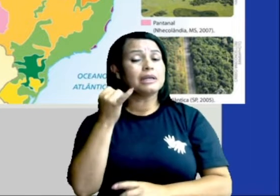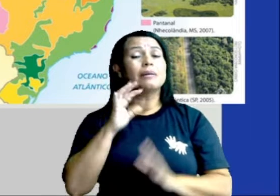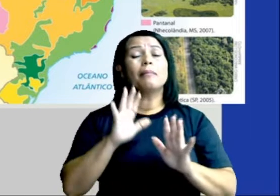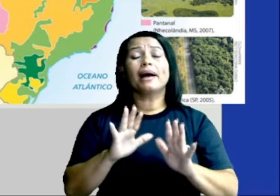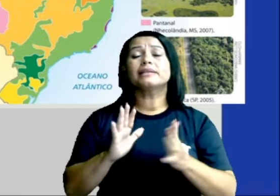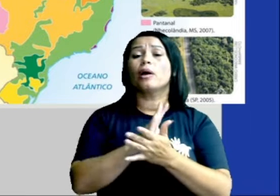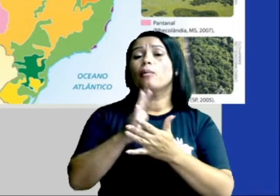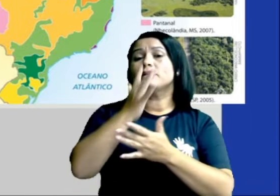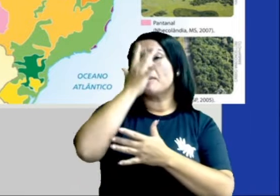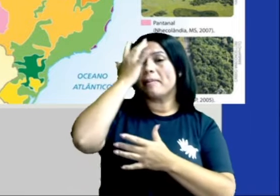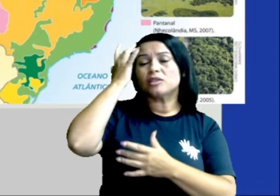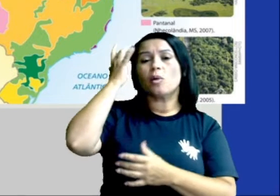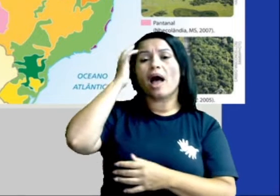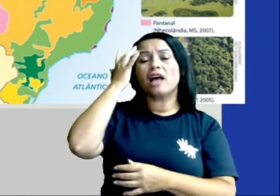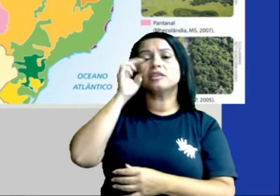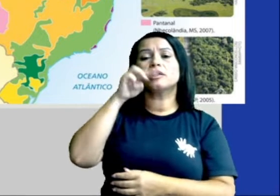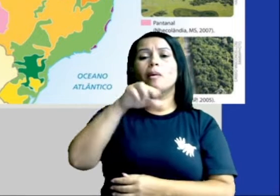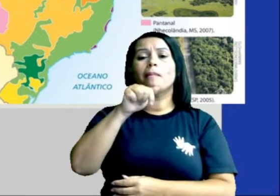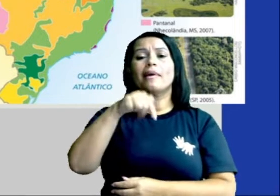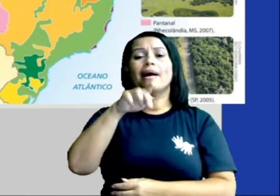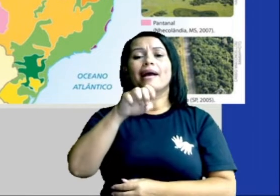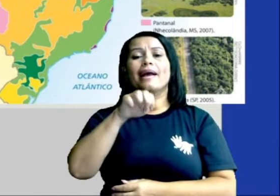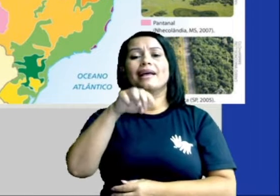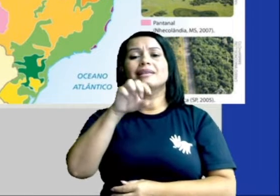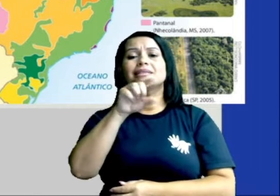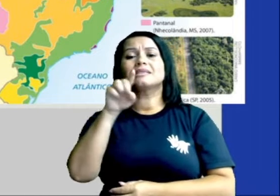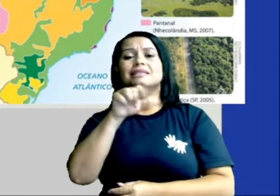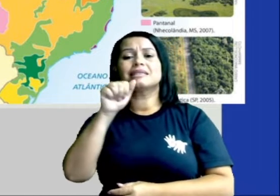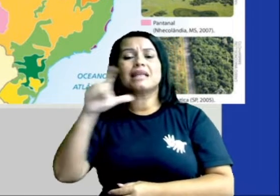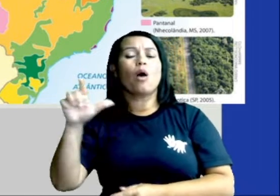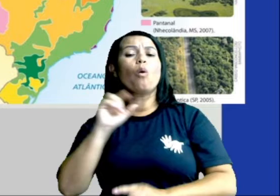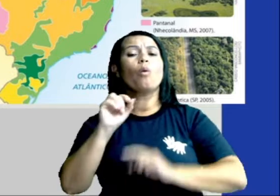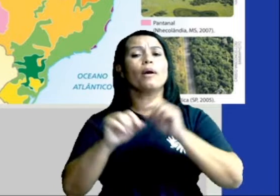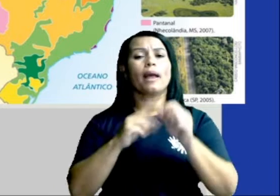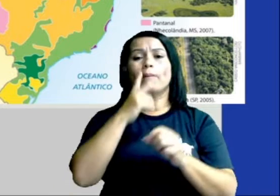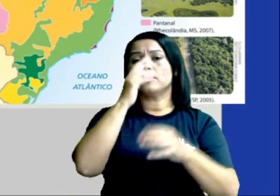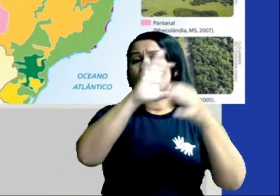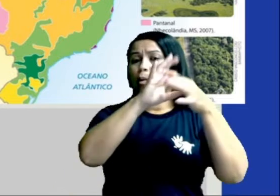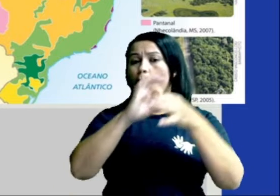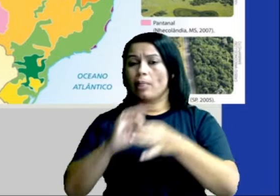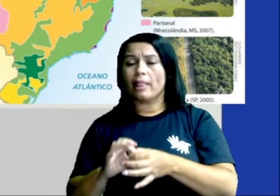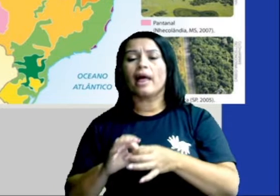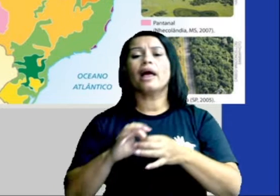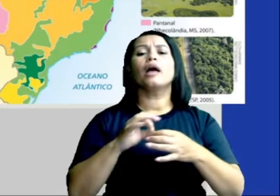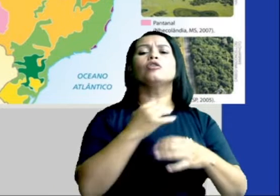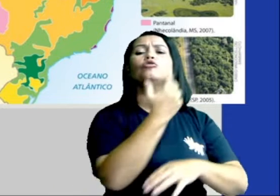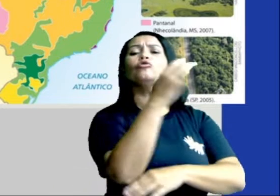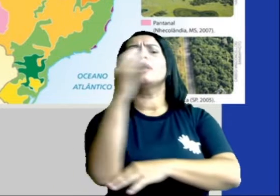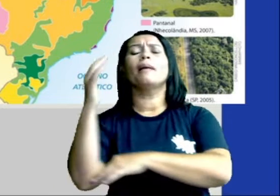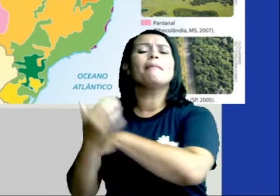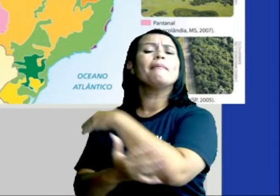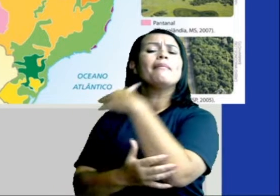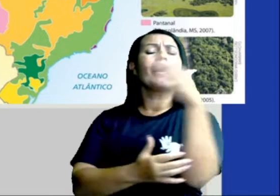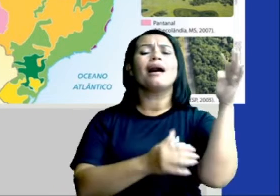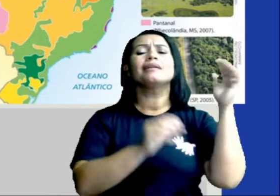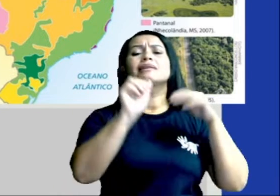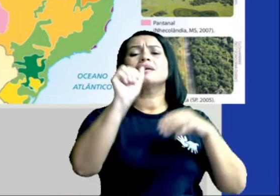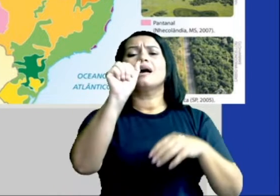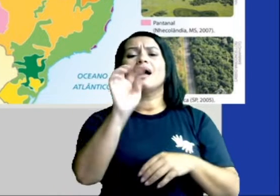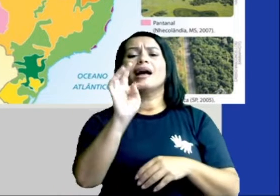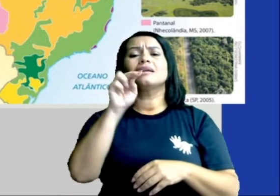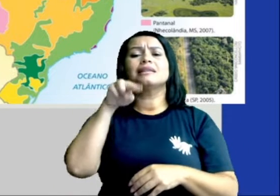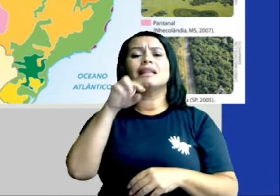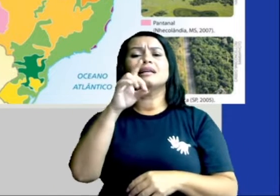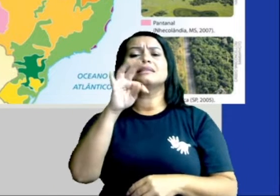né, associam o manguezal ao contexto da Mata Atlântica, né? Então, assim, embora seja um domínio vegetal